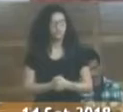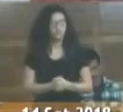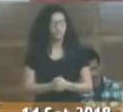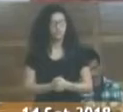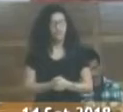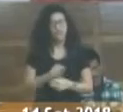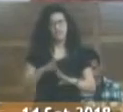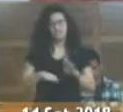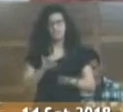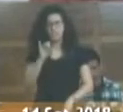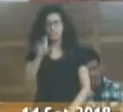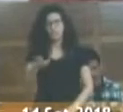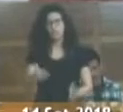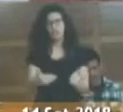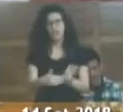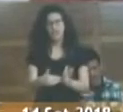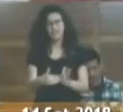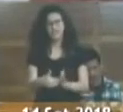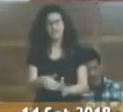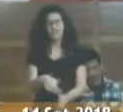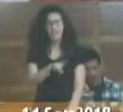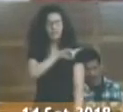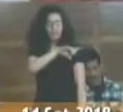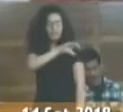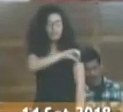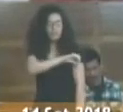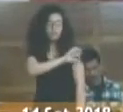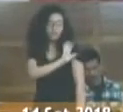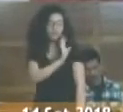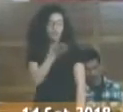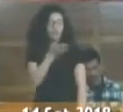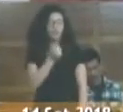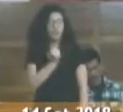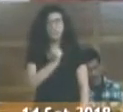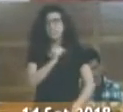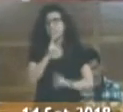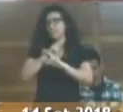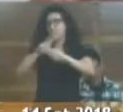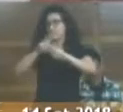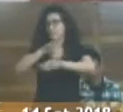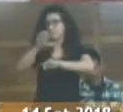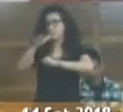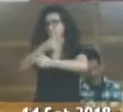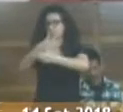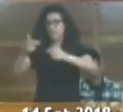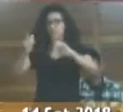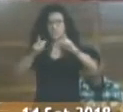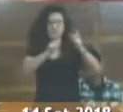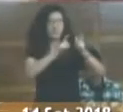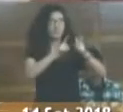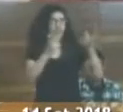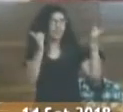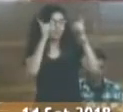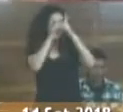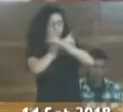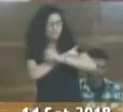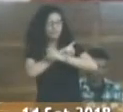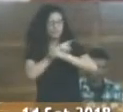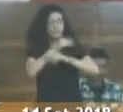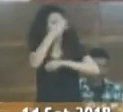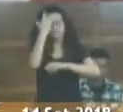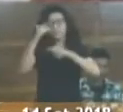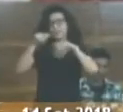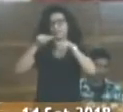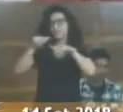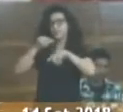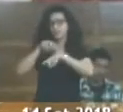o primeiro segmento, e a gente vê isso em todos os lugares, o que dificulta um monte de coisa, principalmente para os caiçaras que trabalham